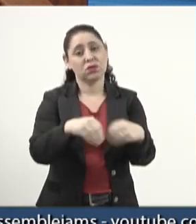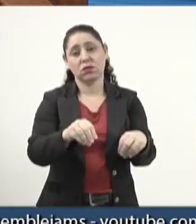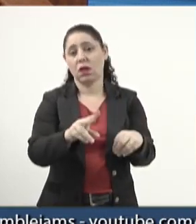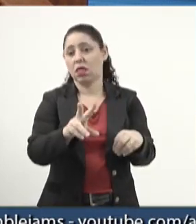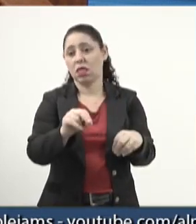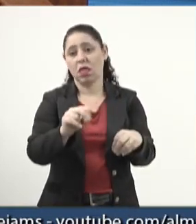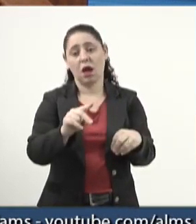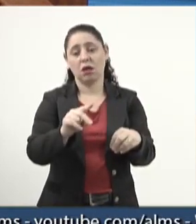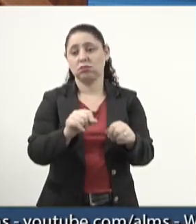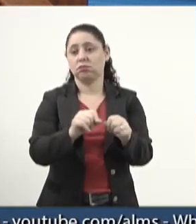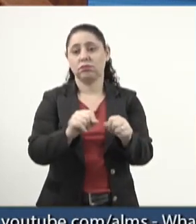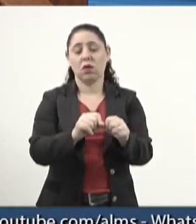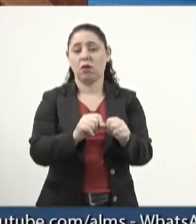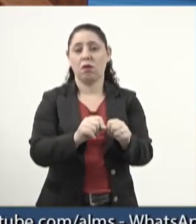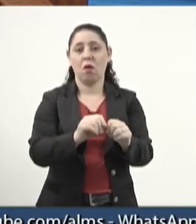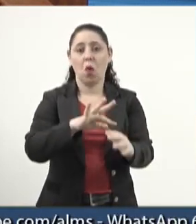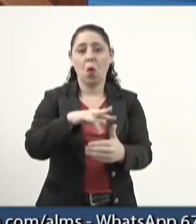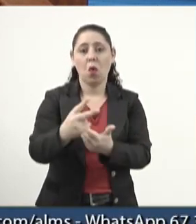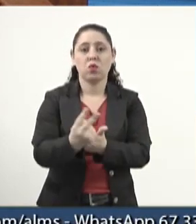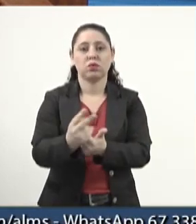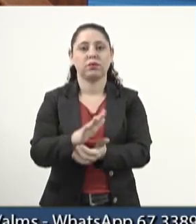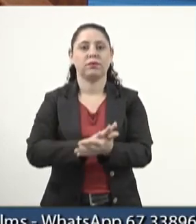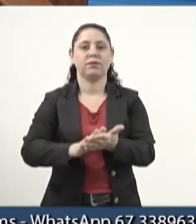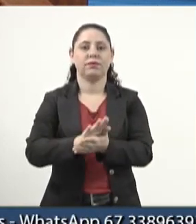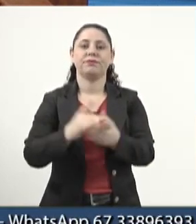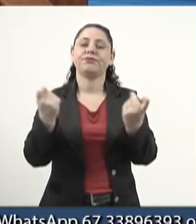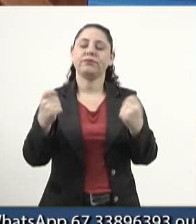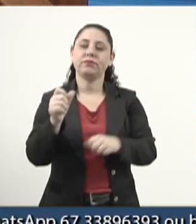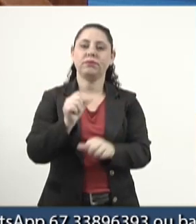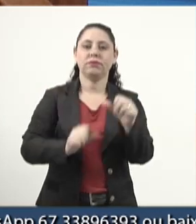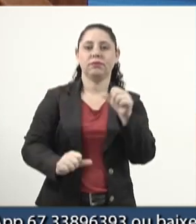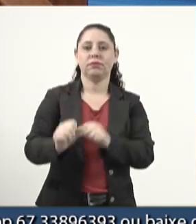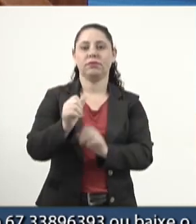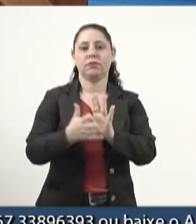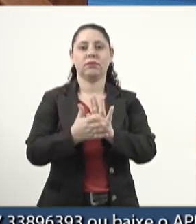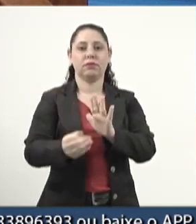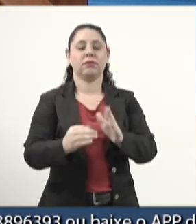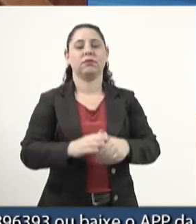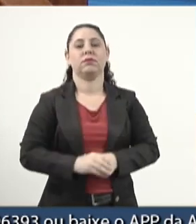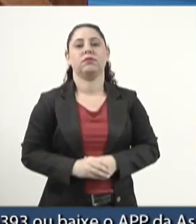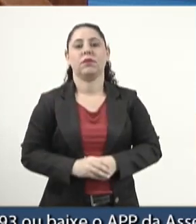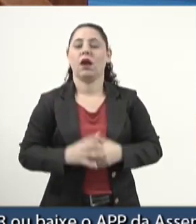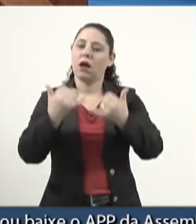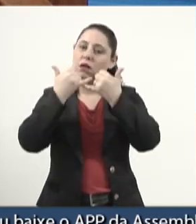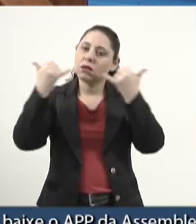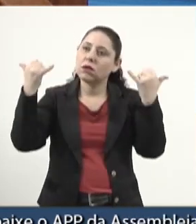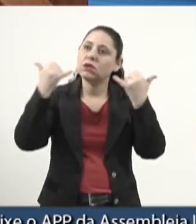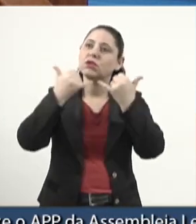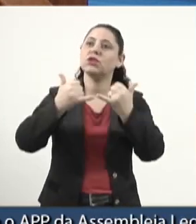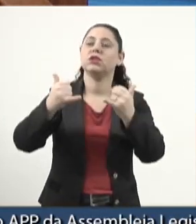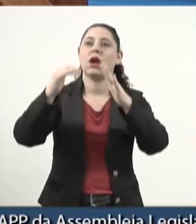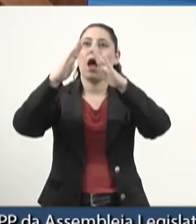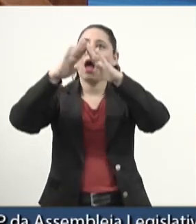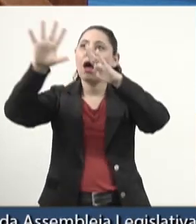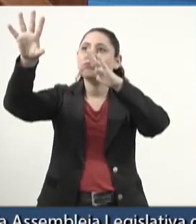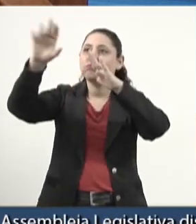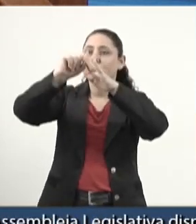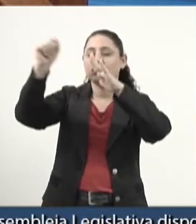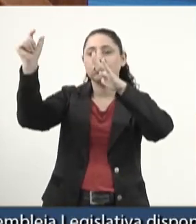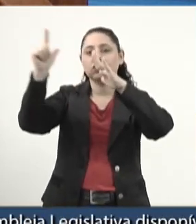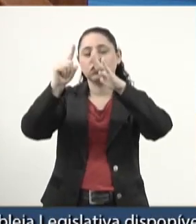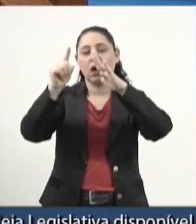não se sustenta, e agora é preciso mudar esse modelo, com energias renováveis,